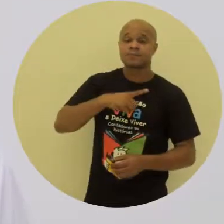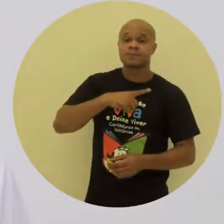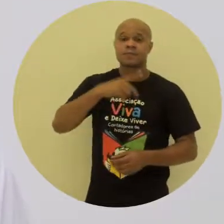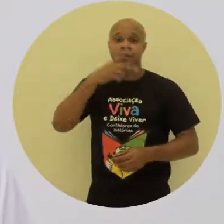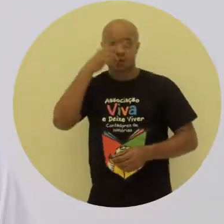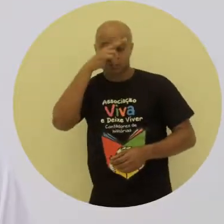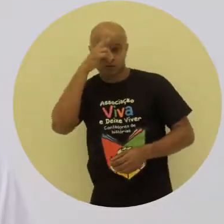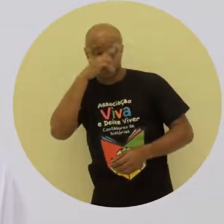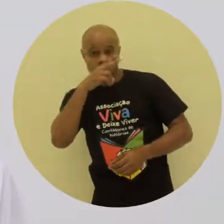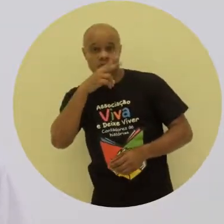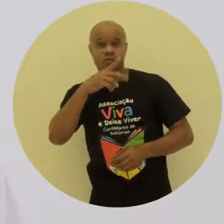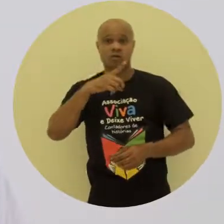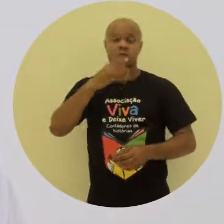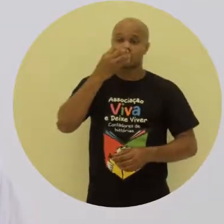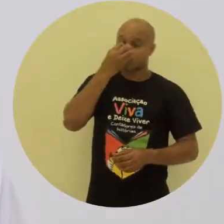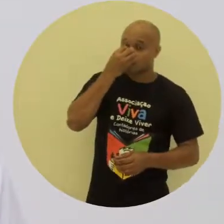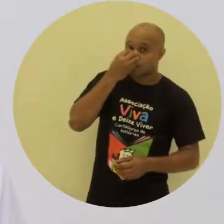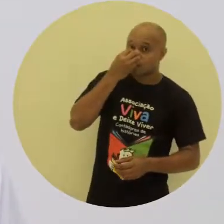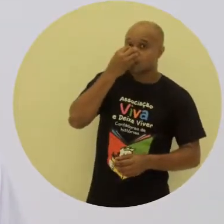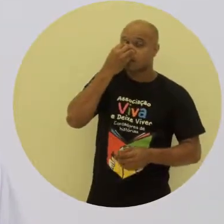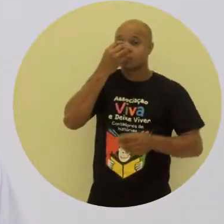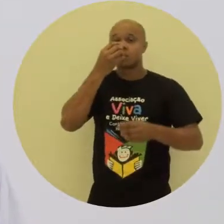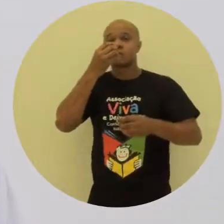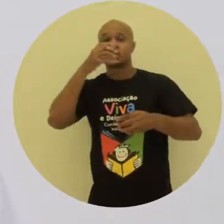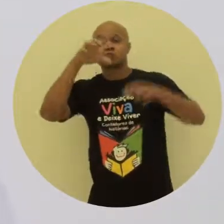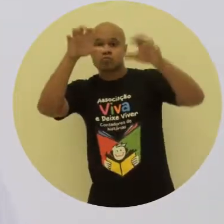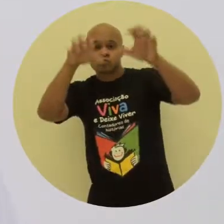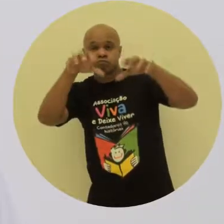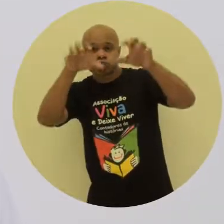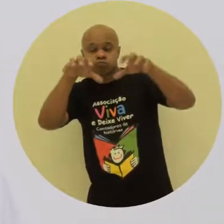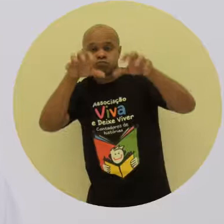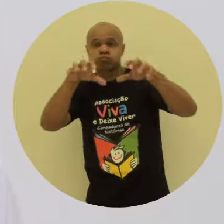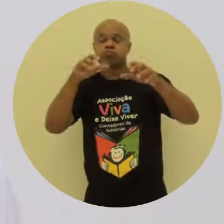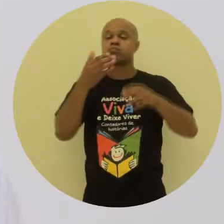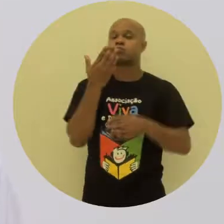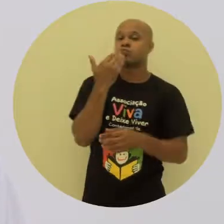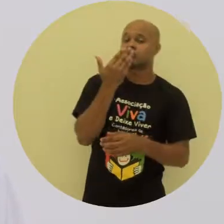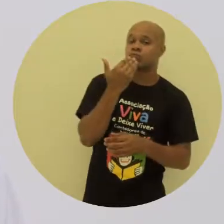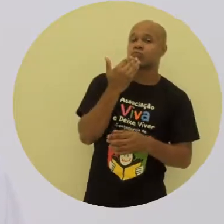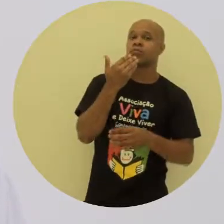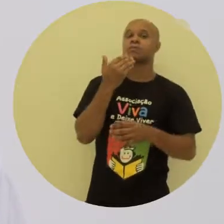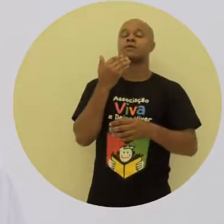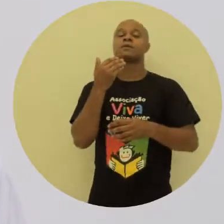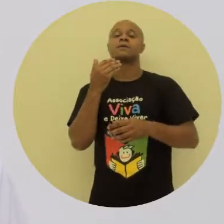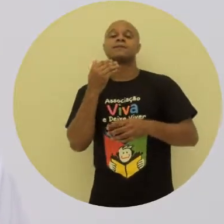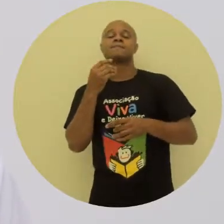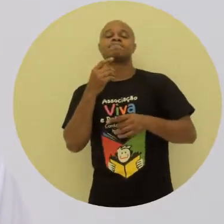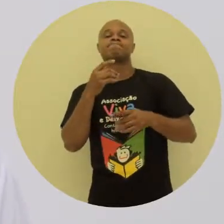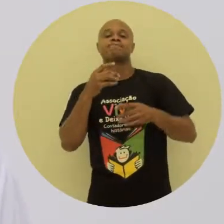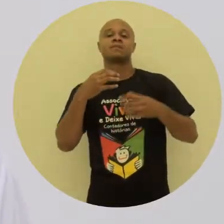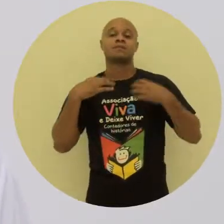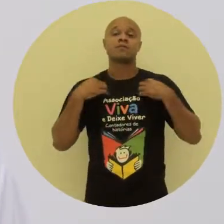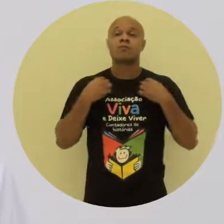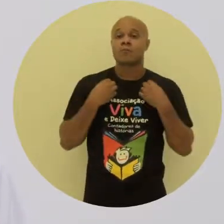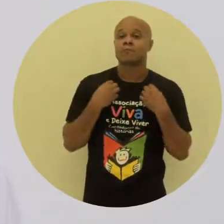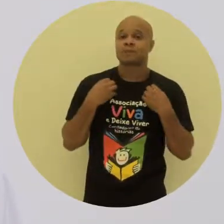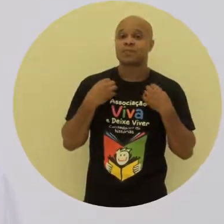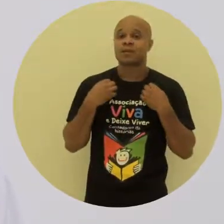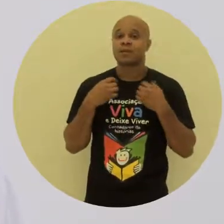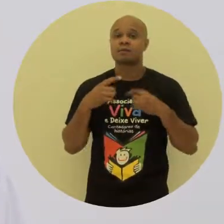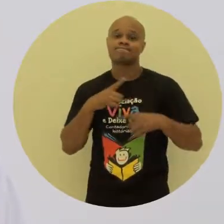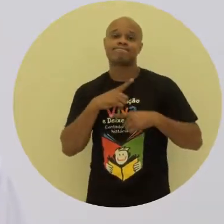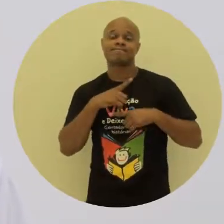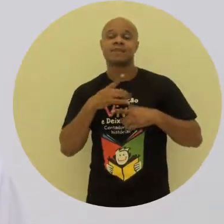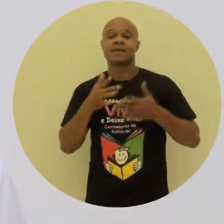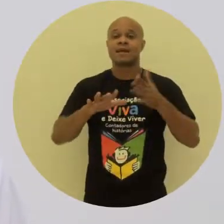um chuveiro com água quente, tem a comida e tem uma roupinha bacana. Então veja que às vezes nós estamos lidando